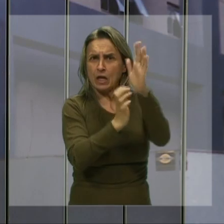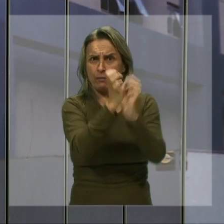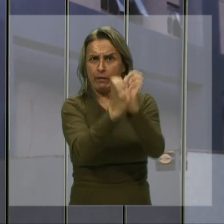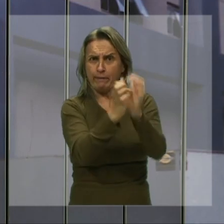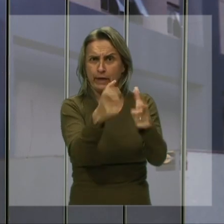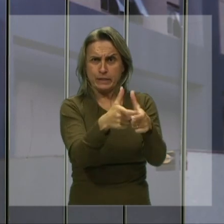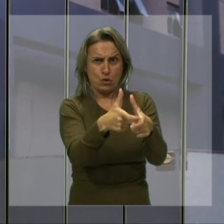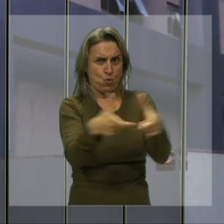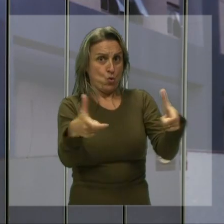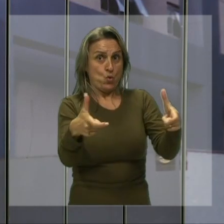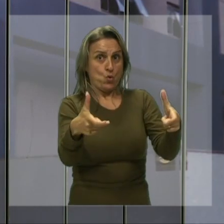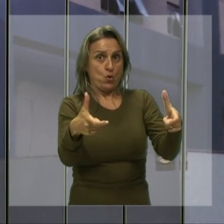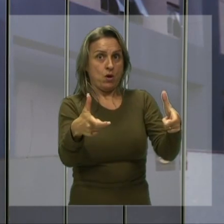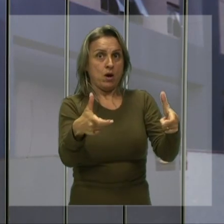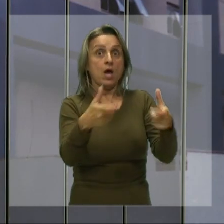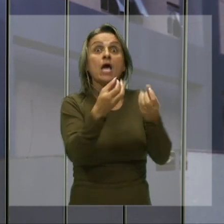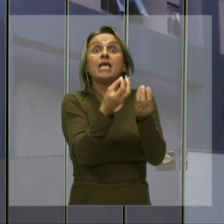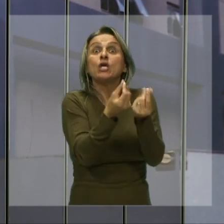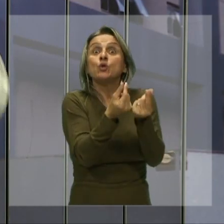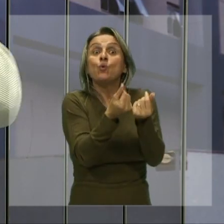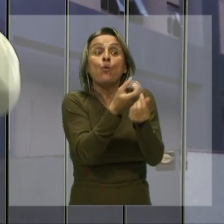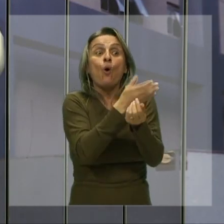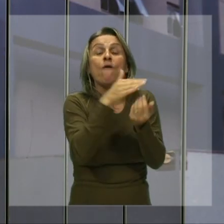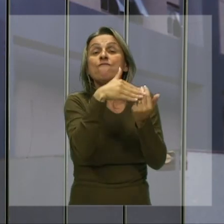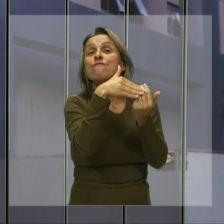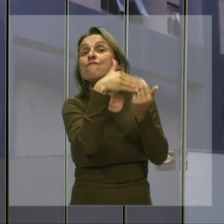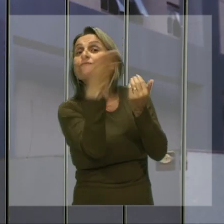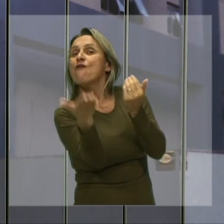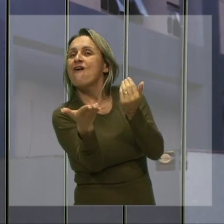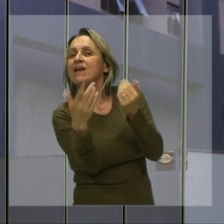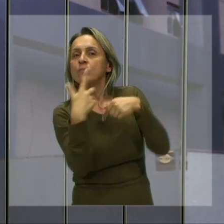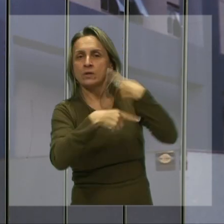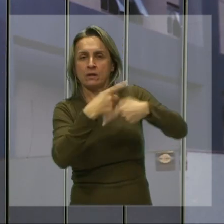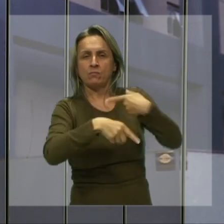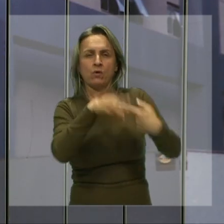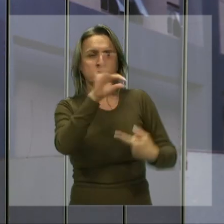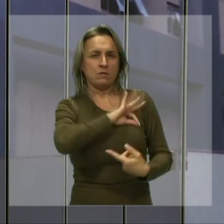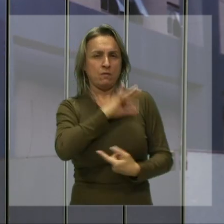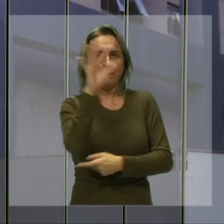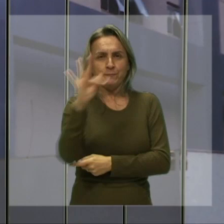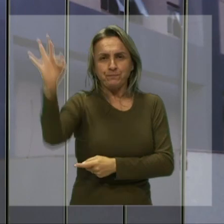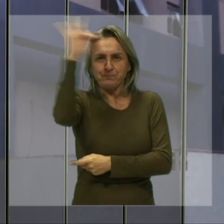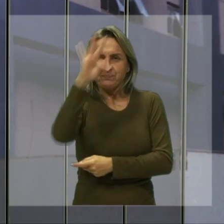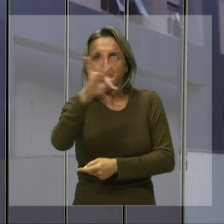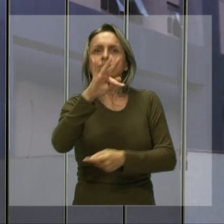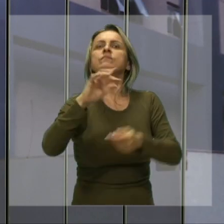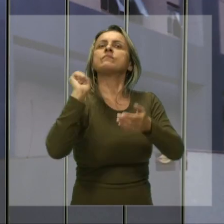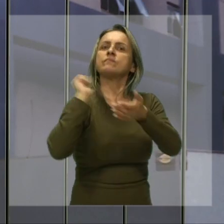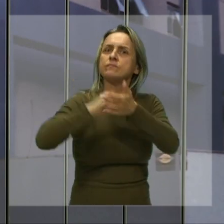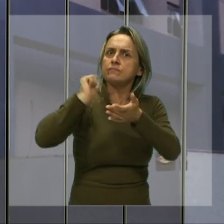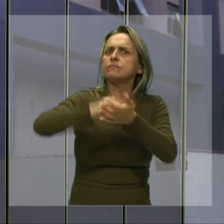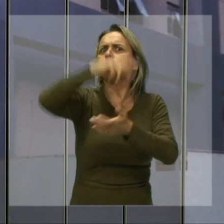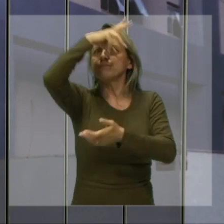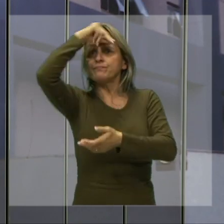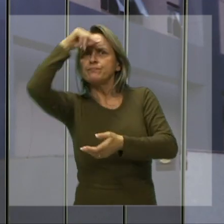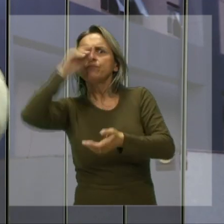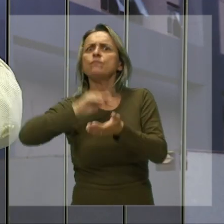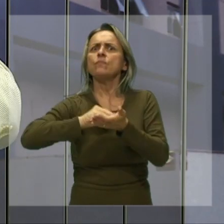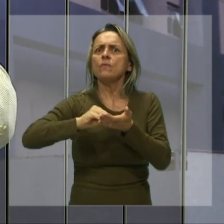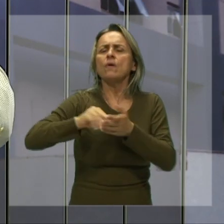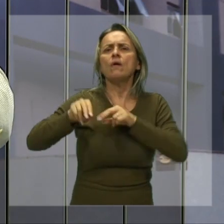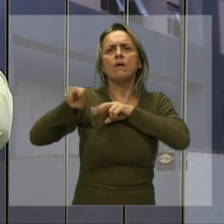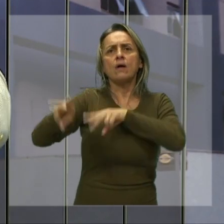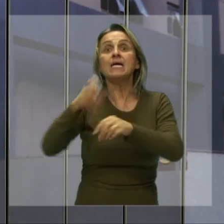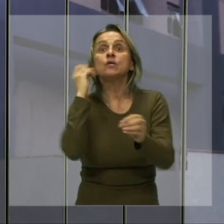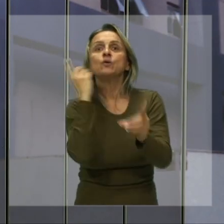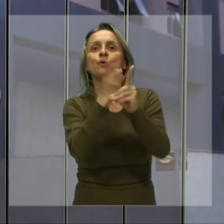depois a Federal bateu lá em dezembro, a Polícia Federal foi lá na prefeitura, bateu na mesa do secretário de Fazenda e achou